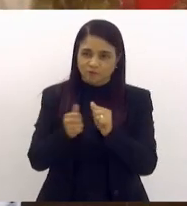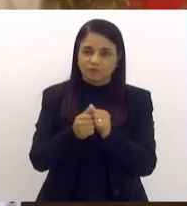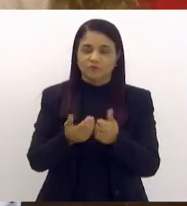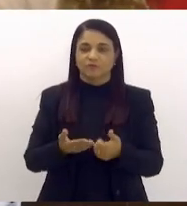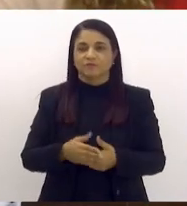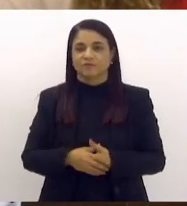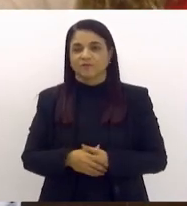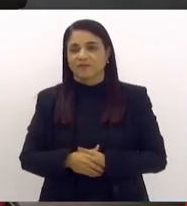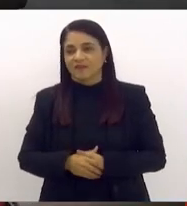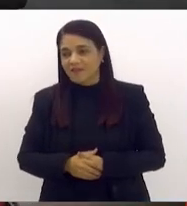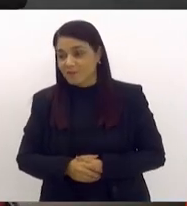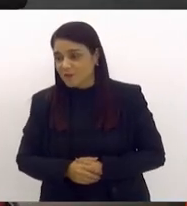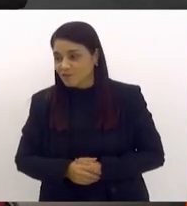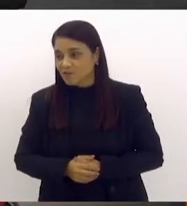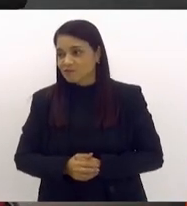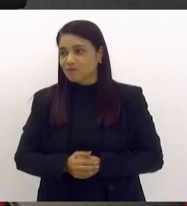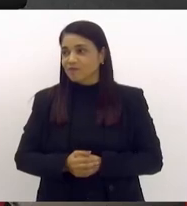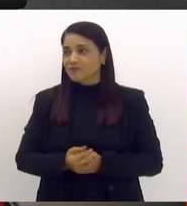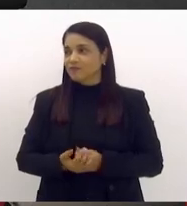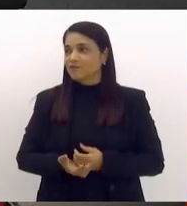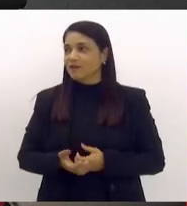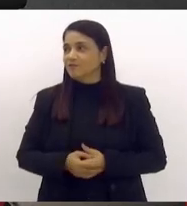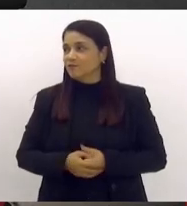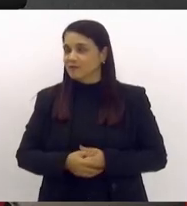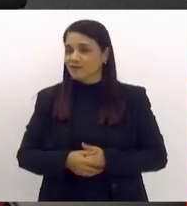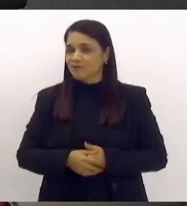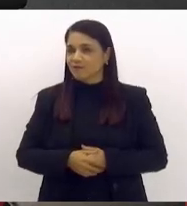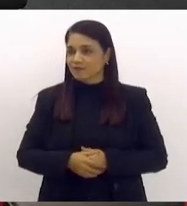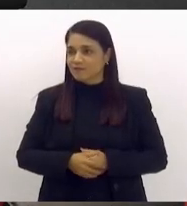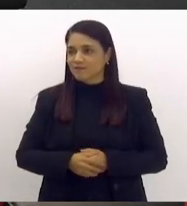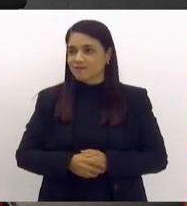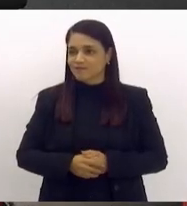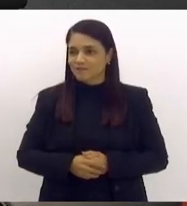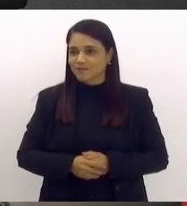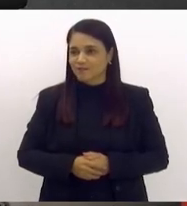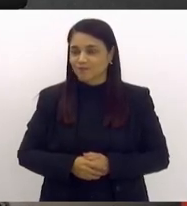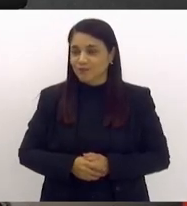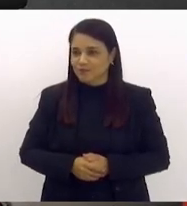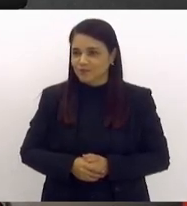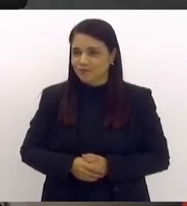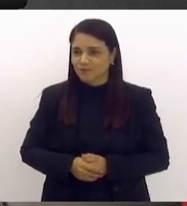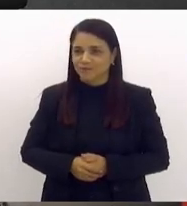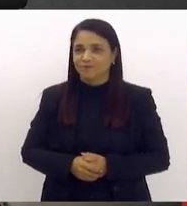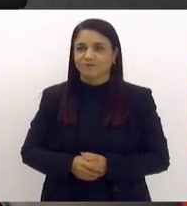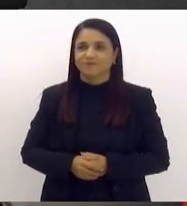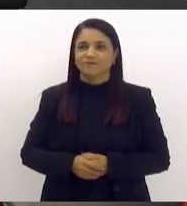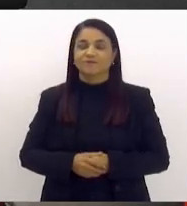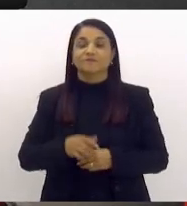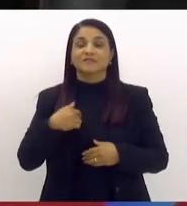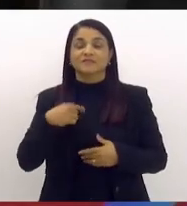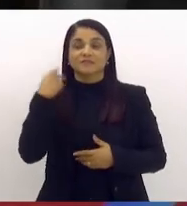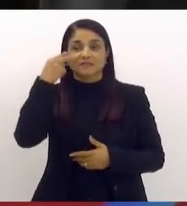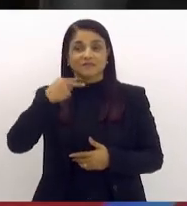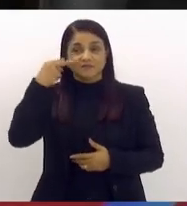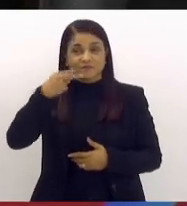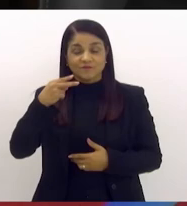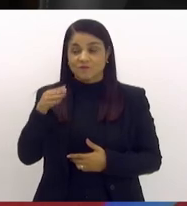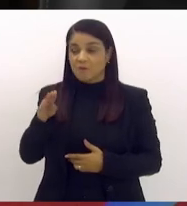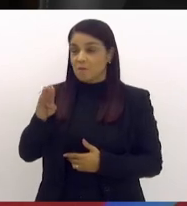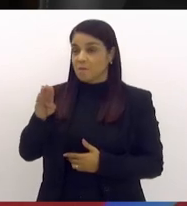Obrigado senora Duda Quiroga estão presentes aqui o Senor Igor Menezes Vereador